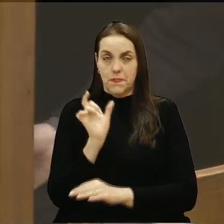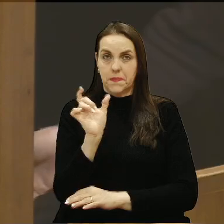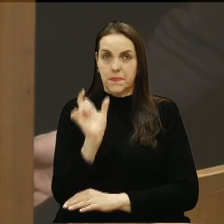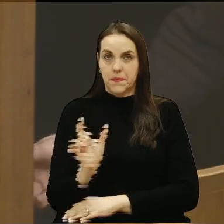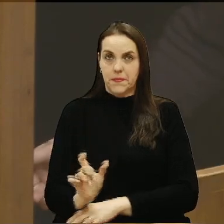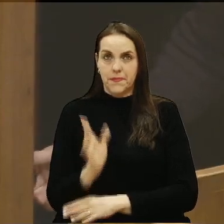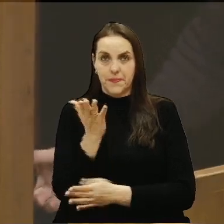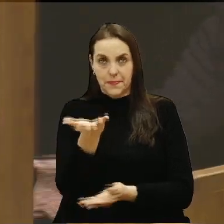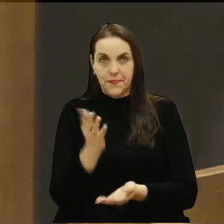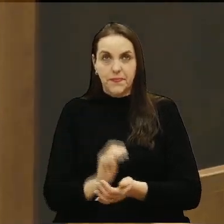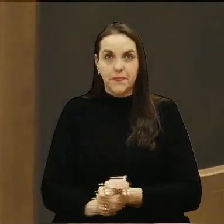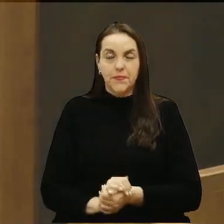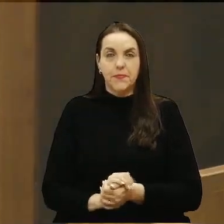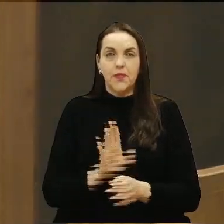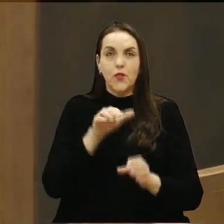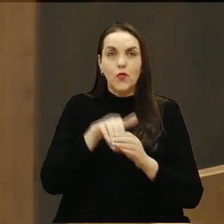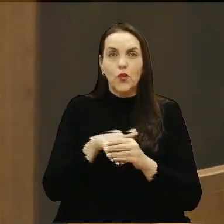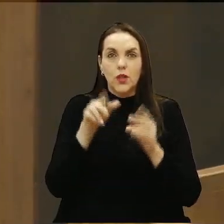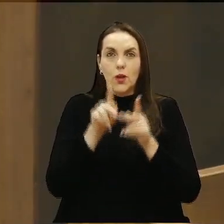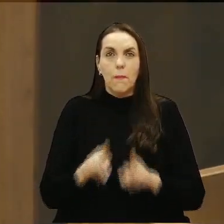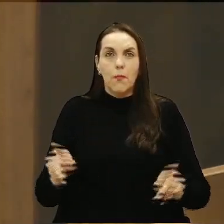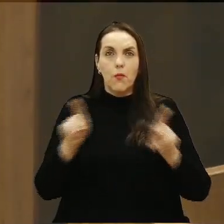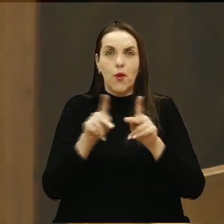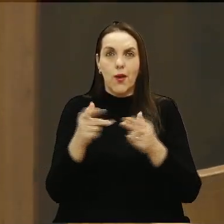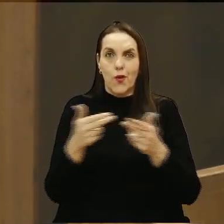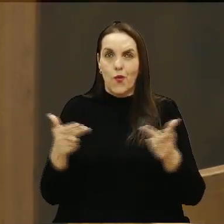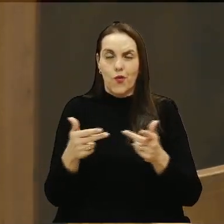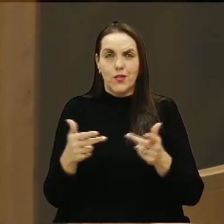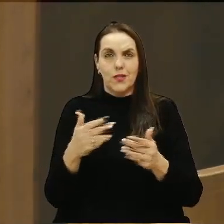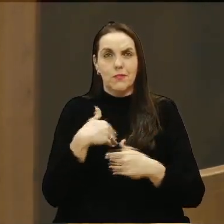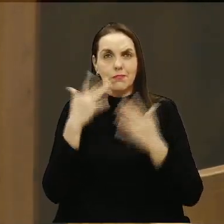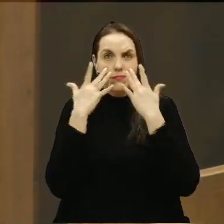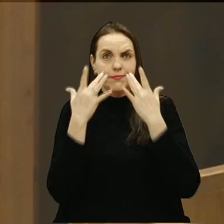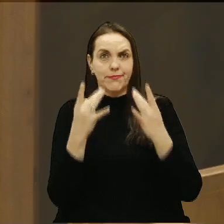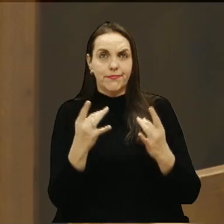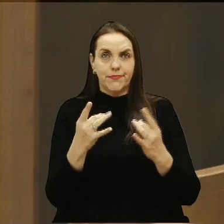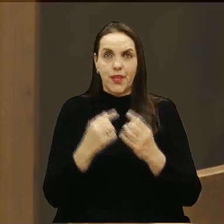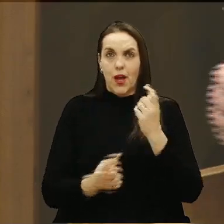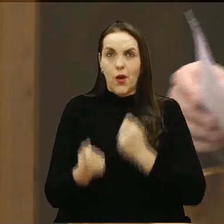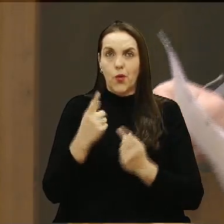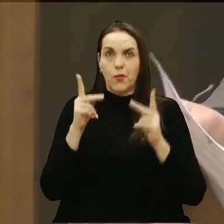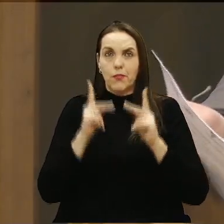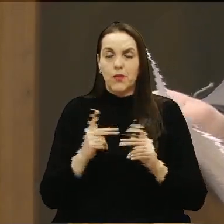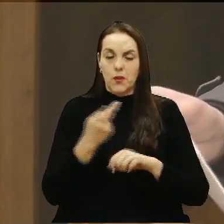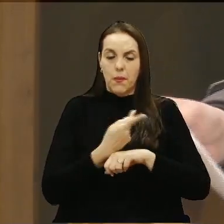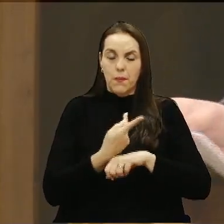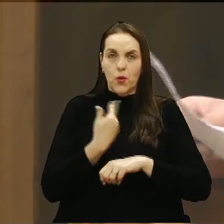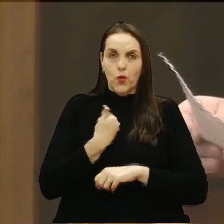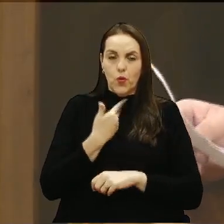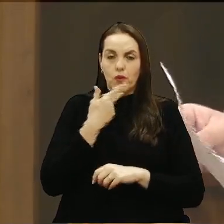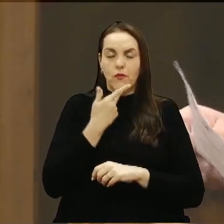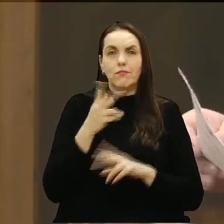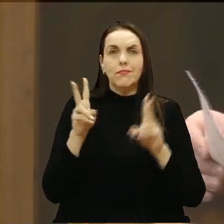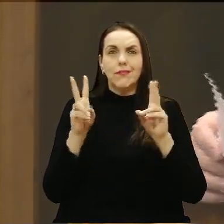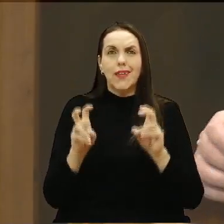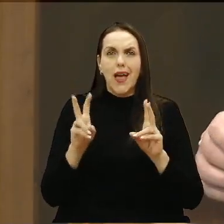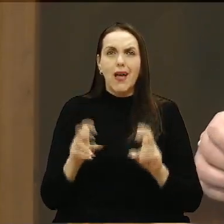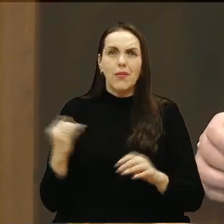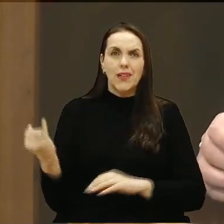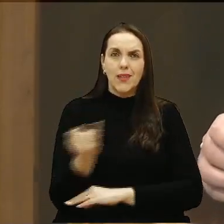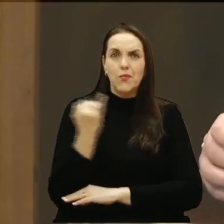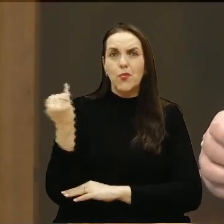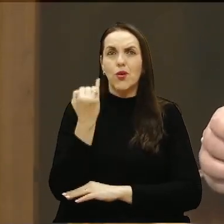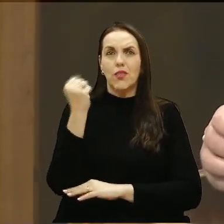estamos votando uma coisa que é popular. Só que aí me chama a atenção, e algumas pessoas nos procuram e dizem, nós temos temas tão importantes para debater no